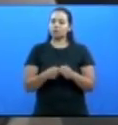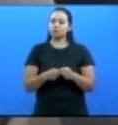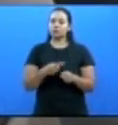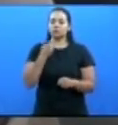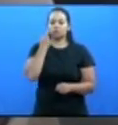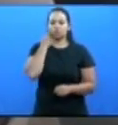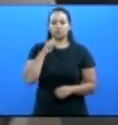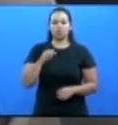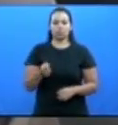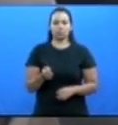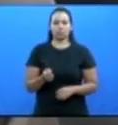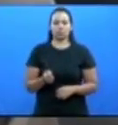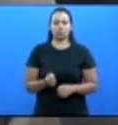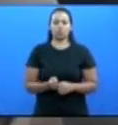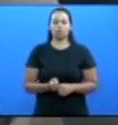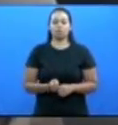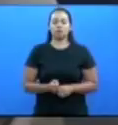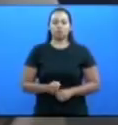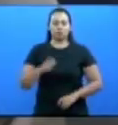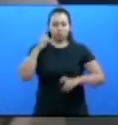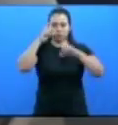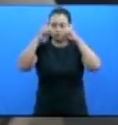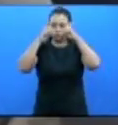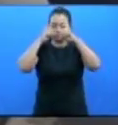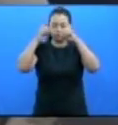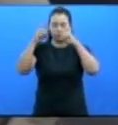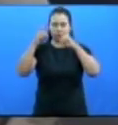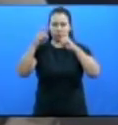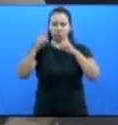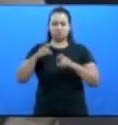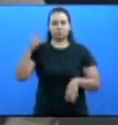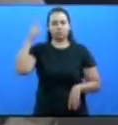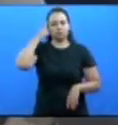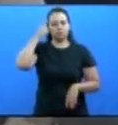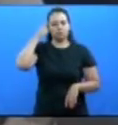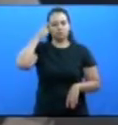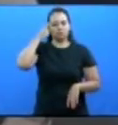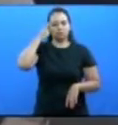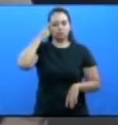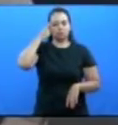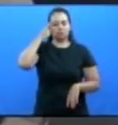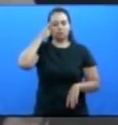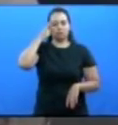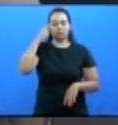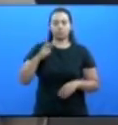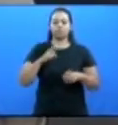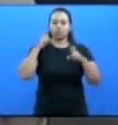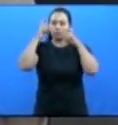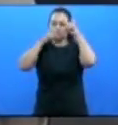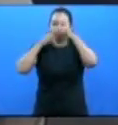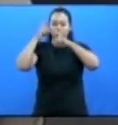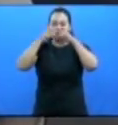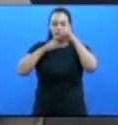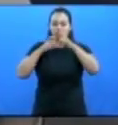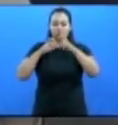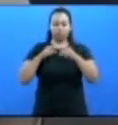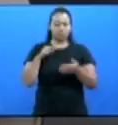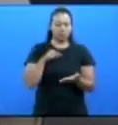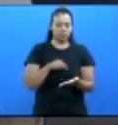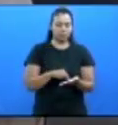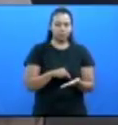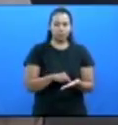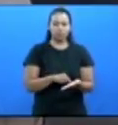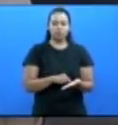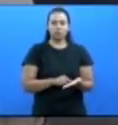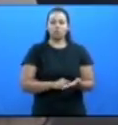esses técnicos de todas as áreas tenham tido a preocupação de fazer constar aqui no